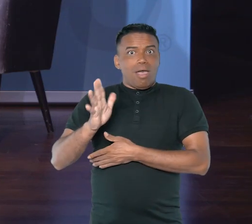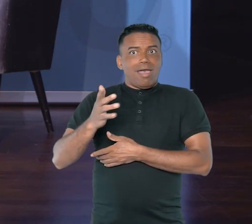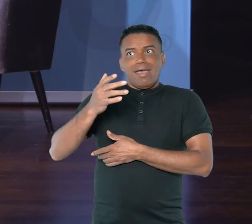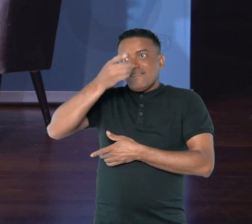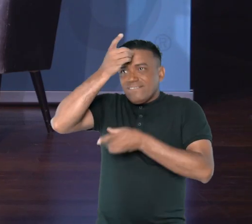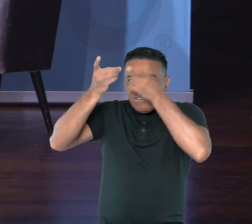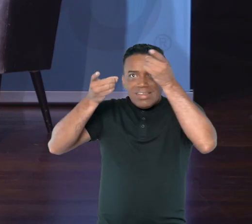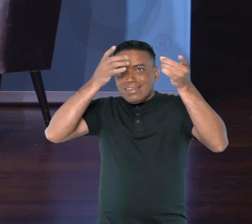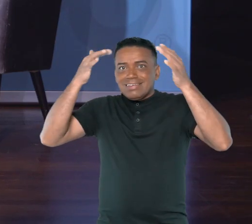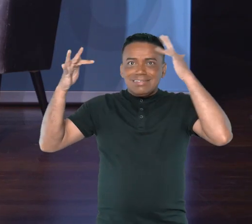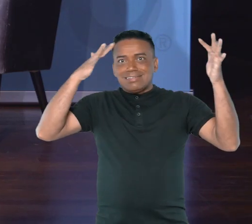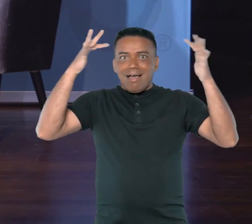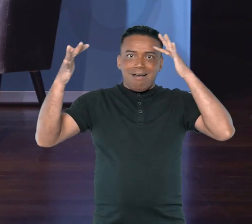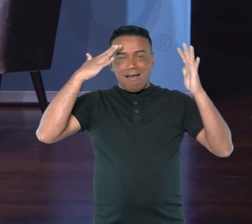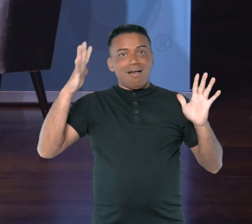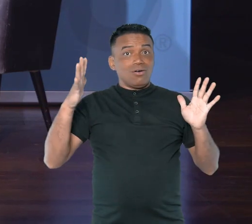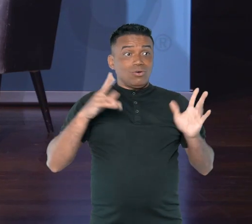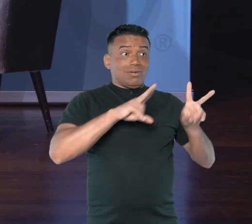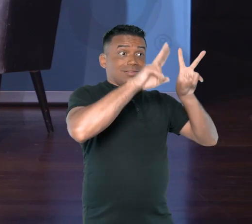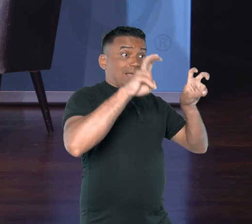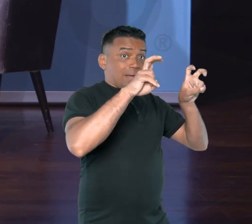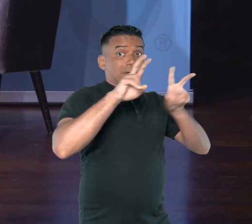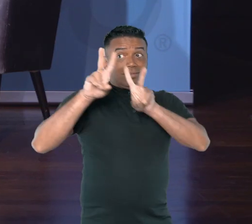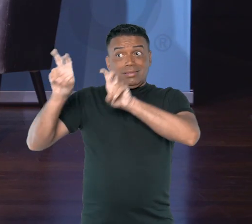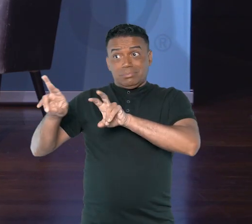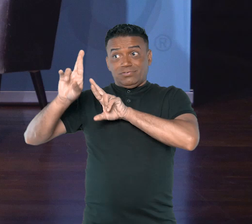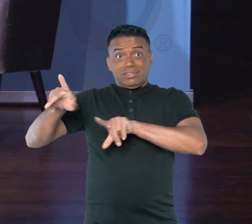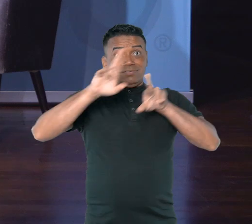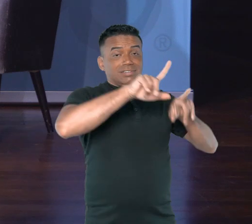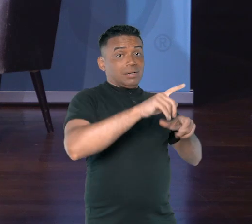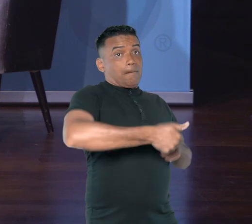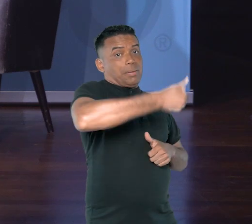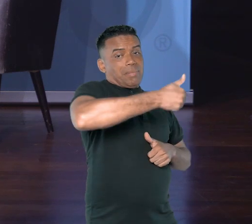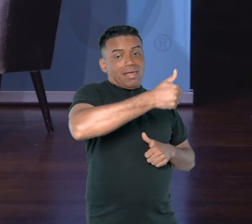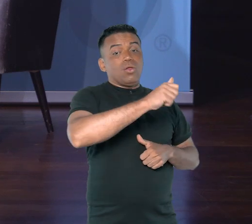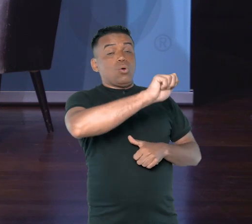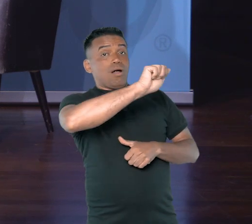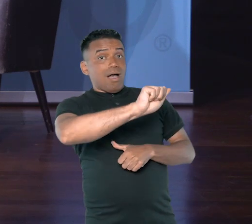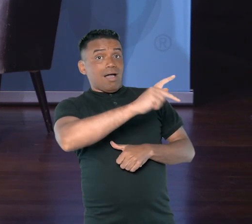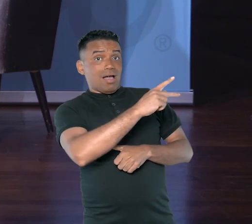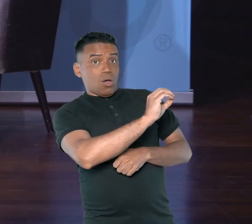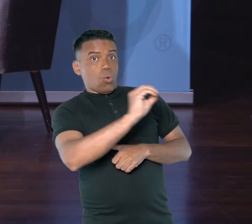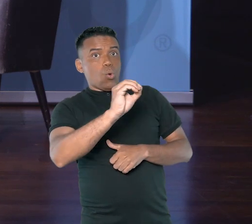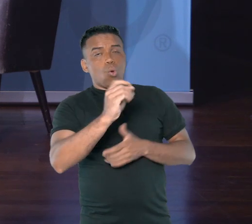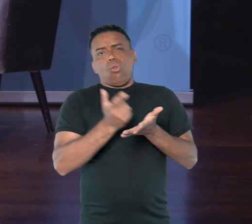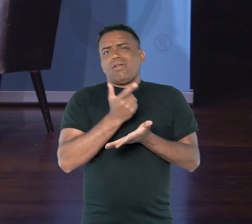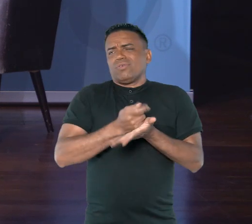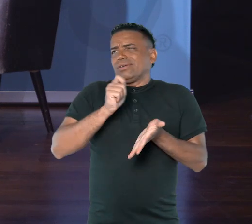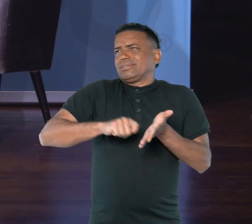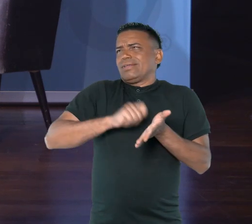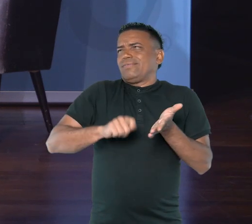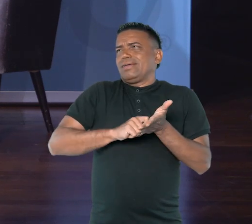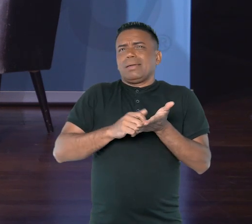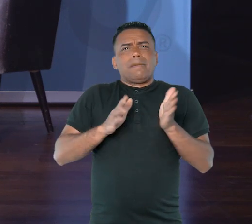ensaios pessoais sobre temas diferentes. Para quem não sabe, o primeiro livro, o Arro, né, Amanhã, Hoje é Ontem, é um livro que eu escrevi assim durante